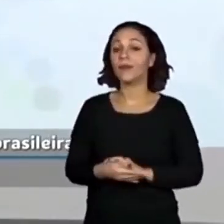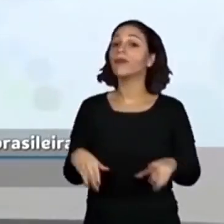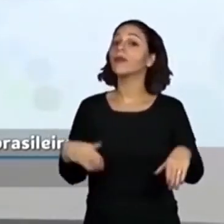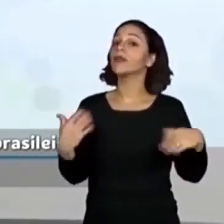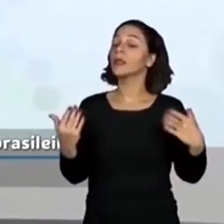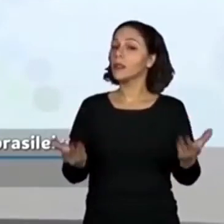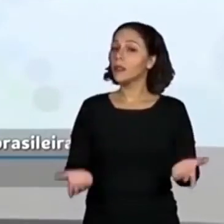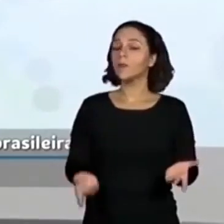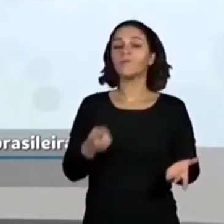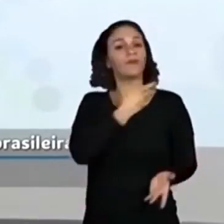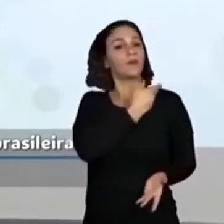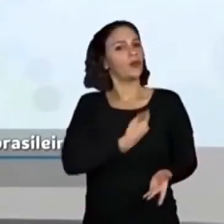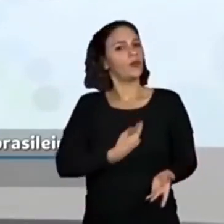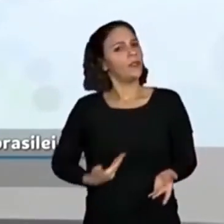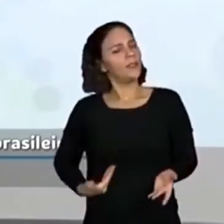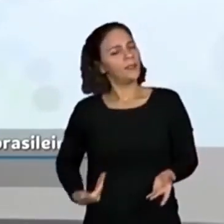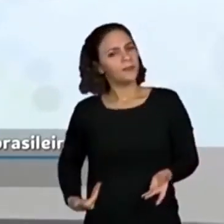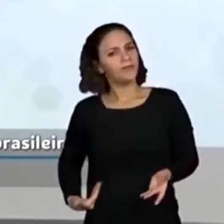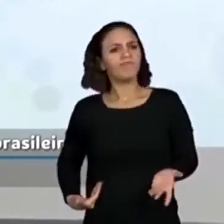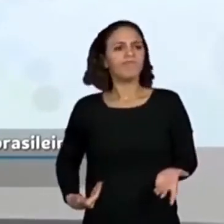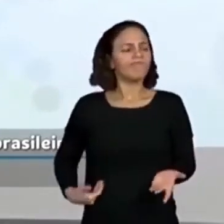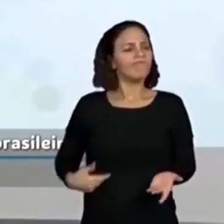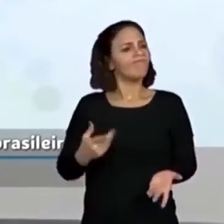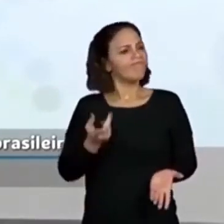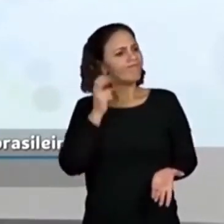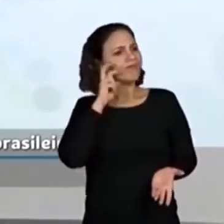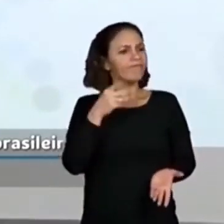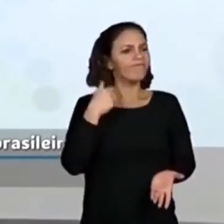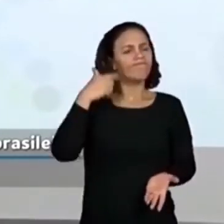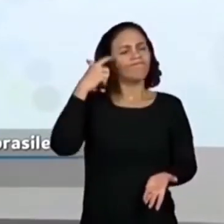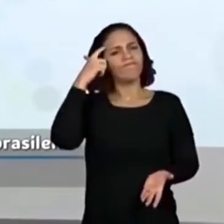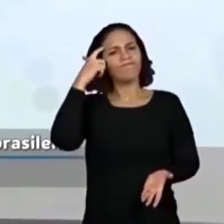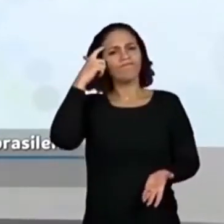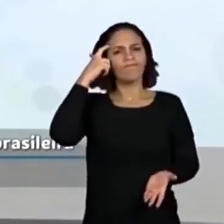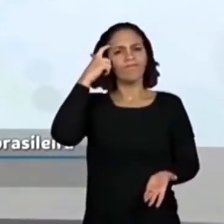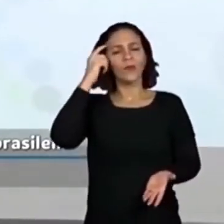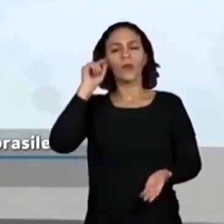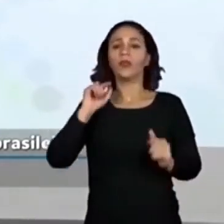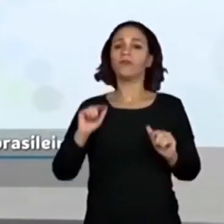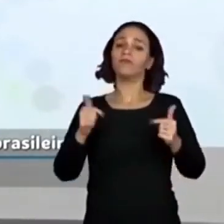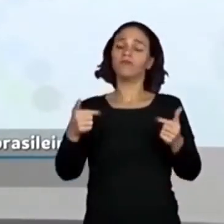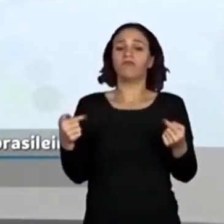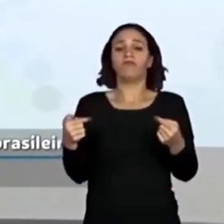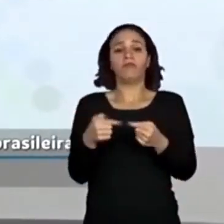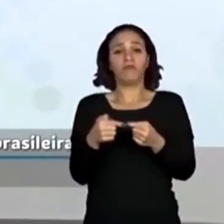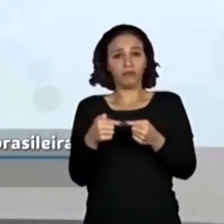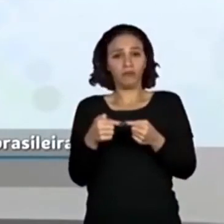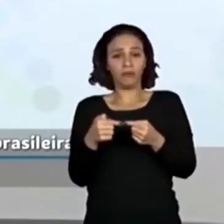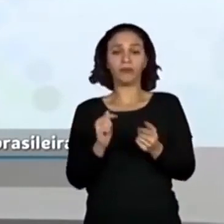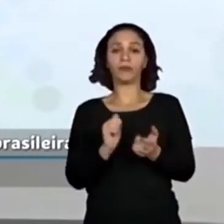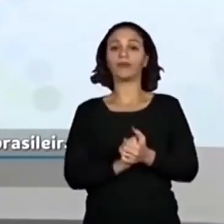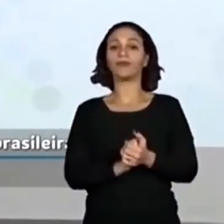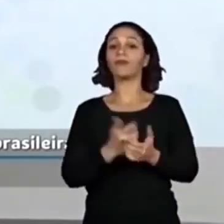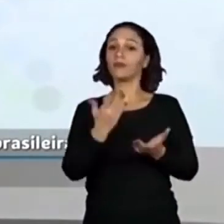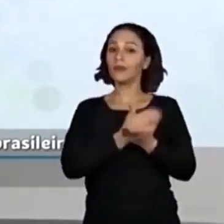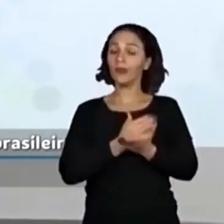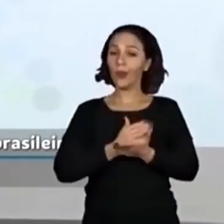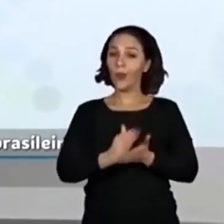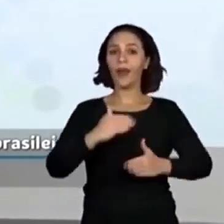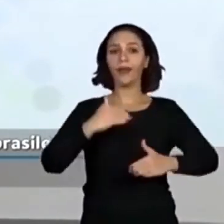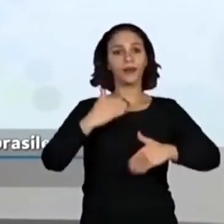Então, o governo, né, diante dessa situação, tomou a atitude que era cabida, e, a partir daí, os